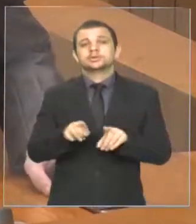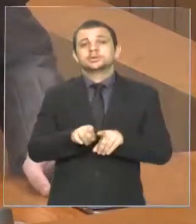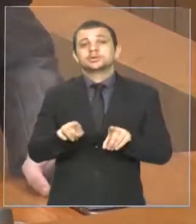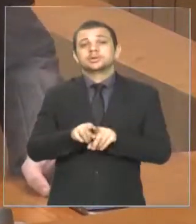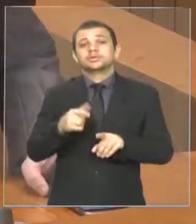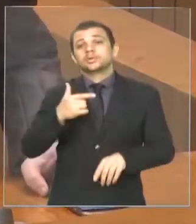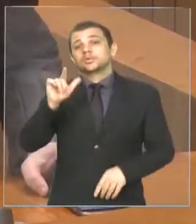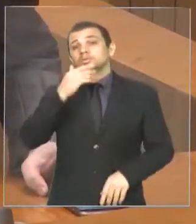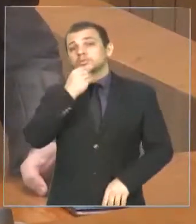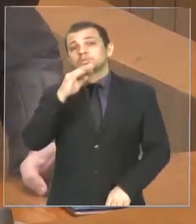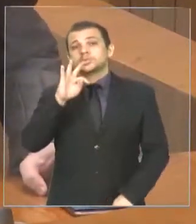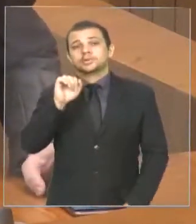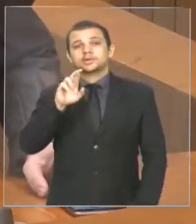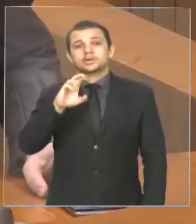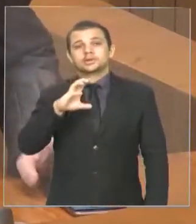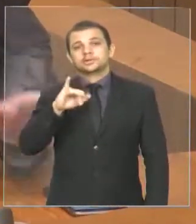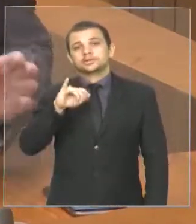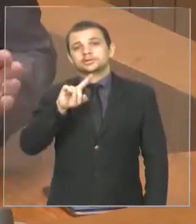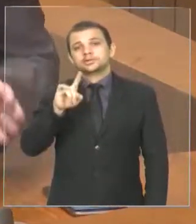Tarcísio Bonfim.